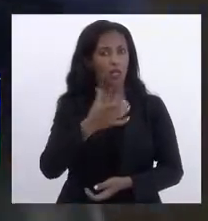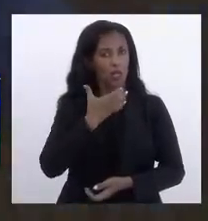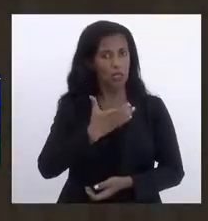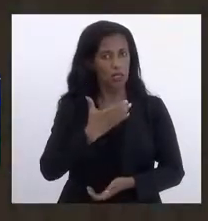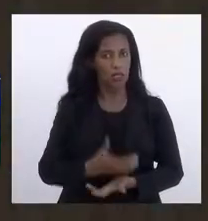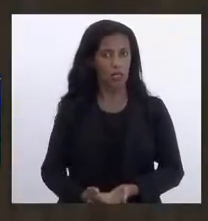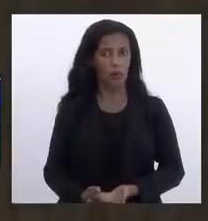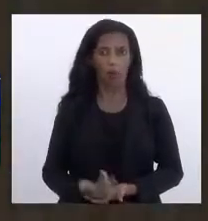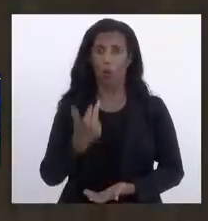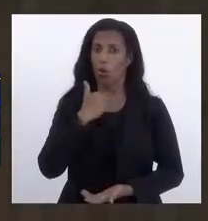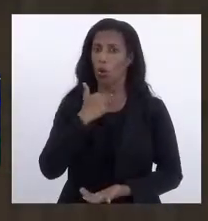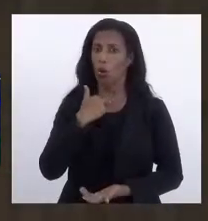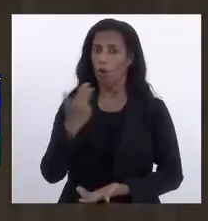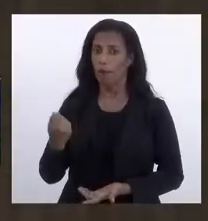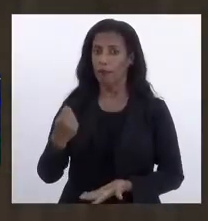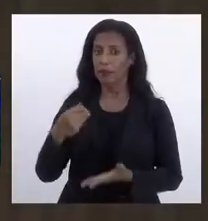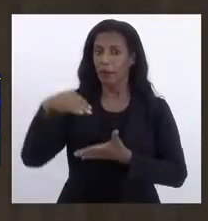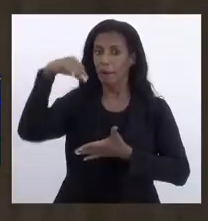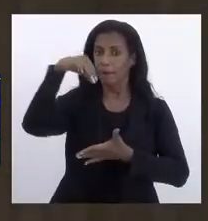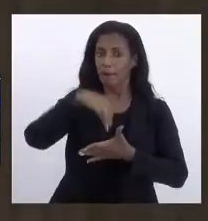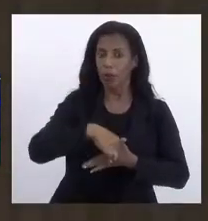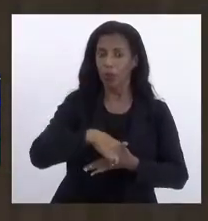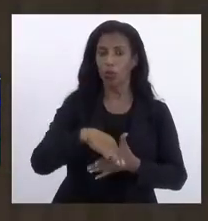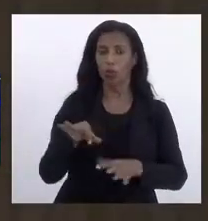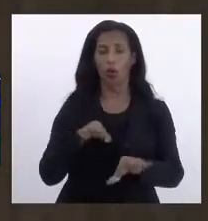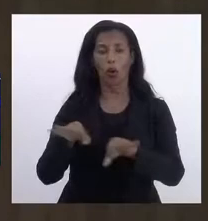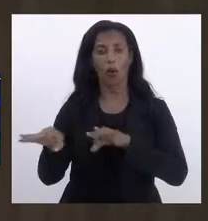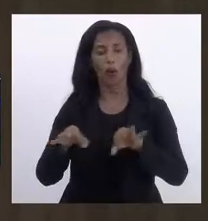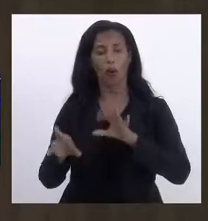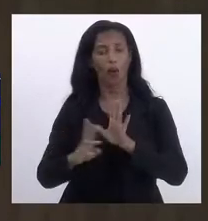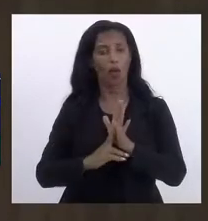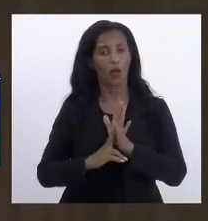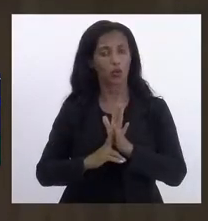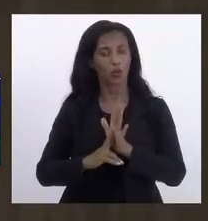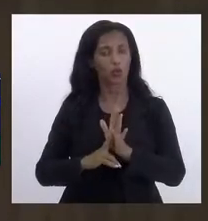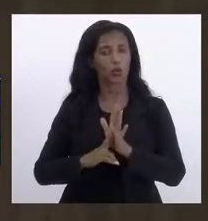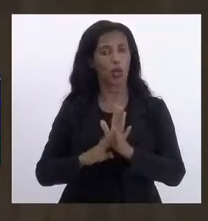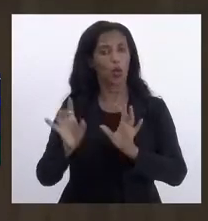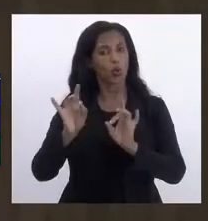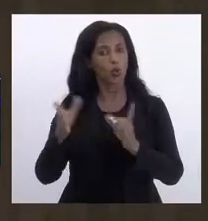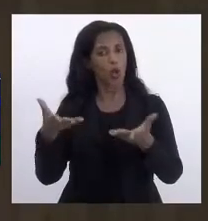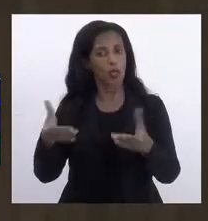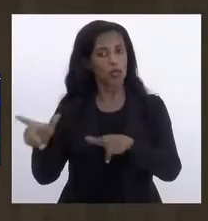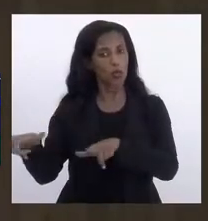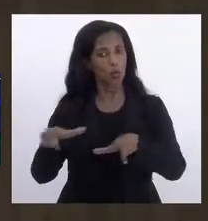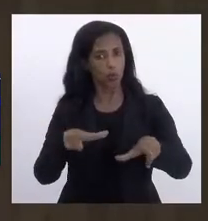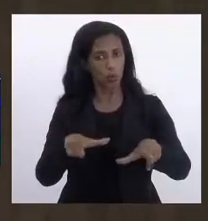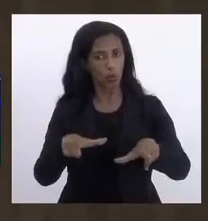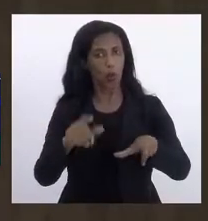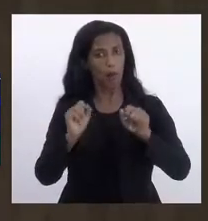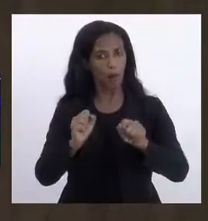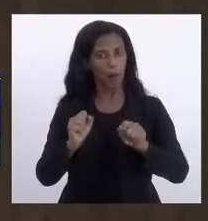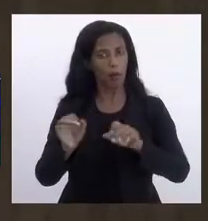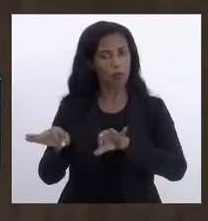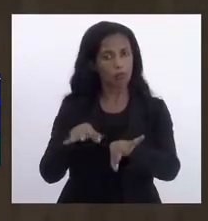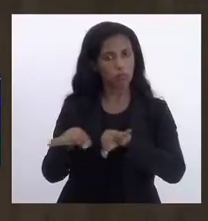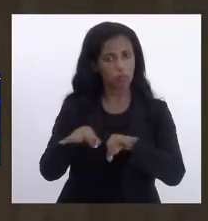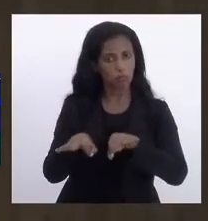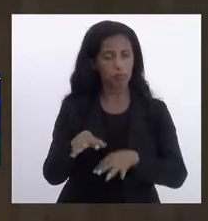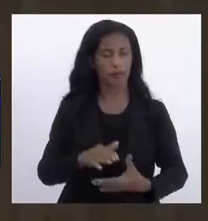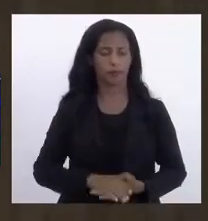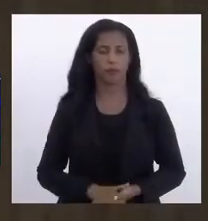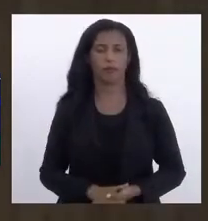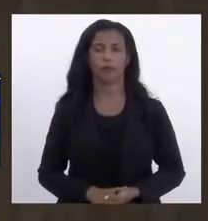dezembro, não deixem de protocolar os seus projetos de resolução, porque só assim os diplomas podem ser expedidos. Muito obrigado, André.